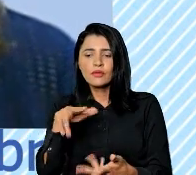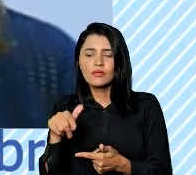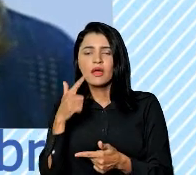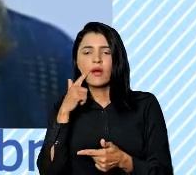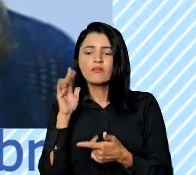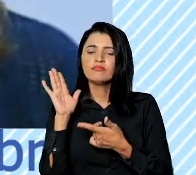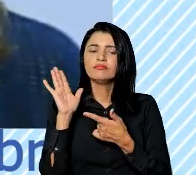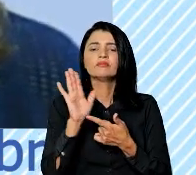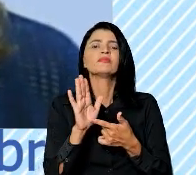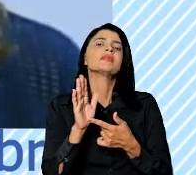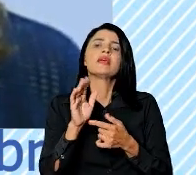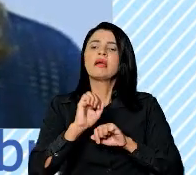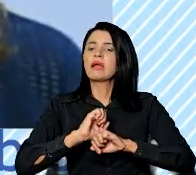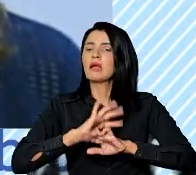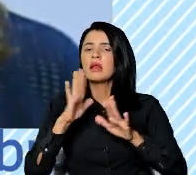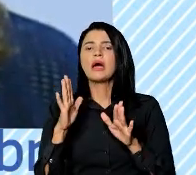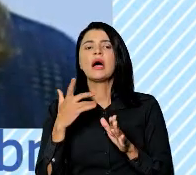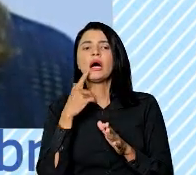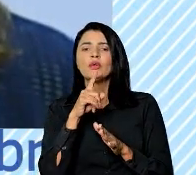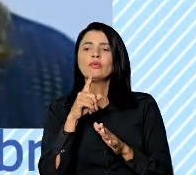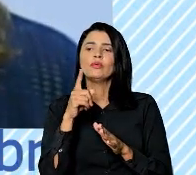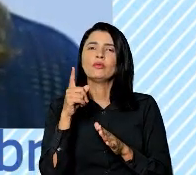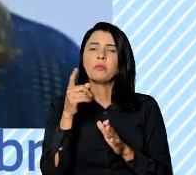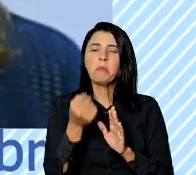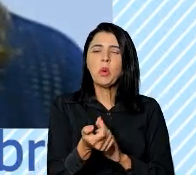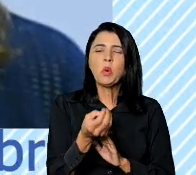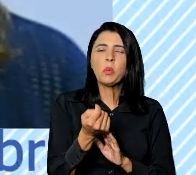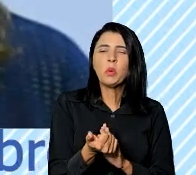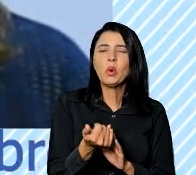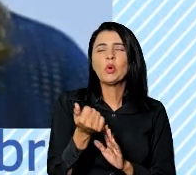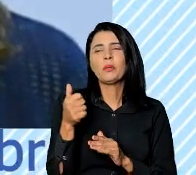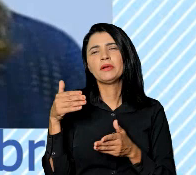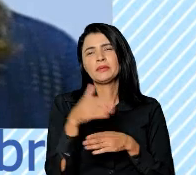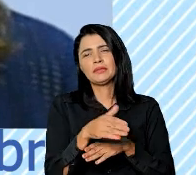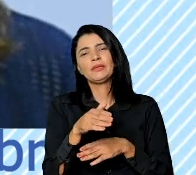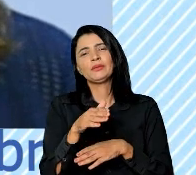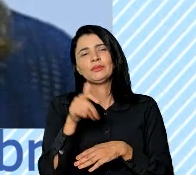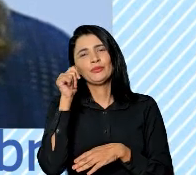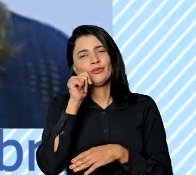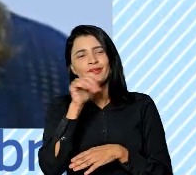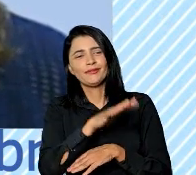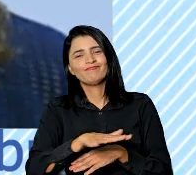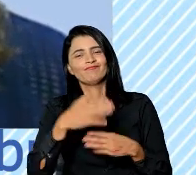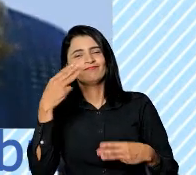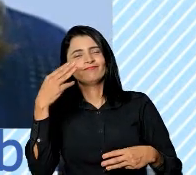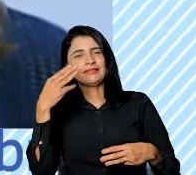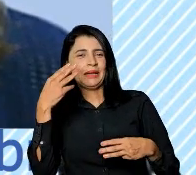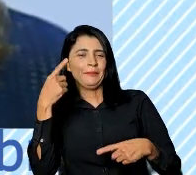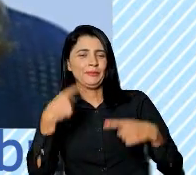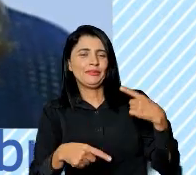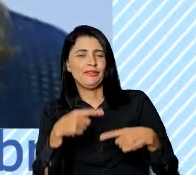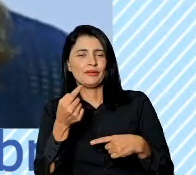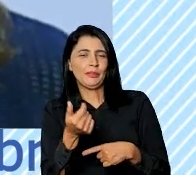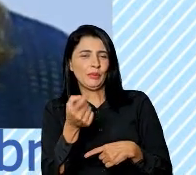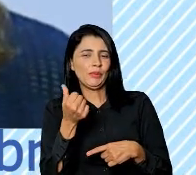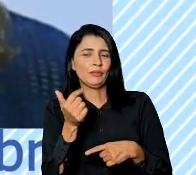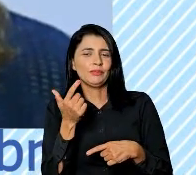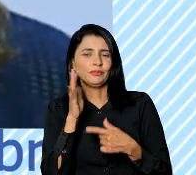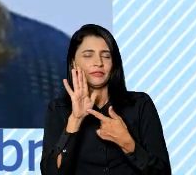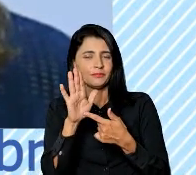déficit existente em nosso país, no que diz respeito à participação de mulheres na política. O último relatório do